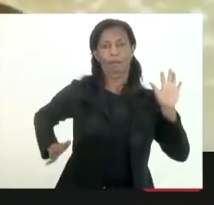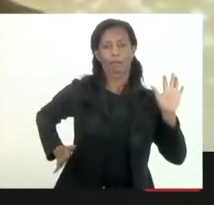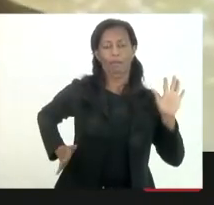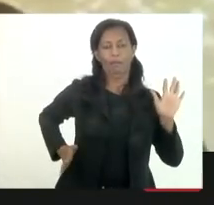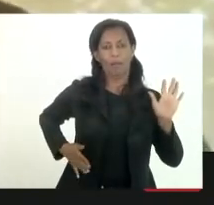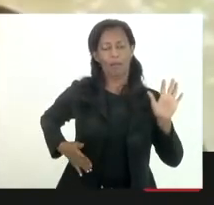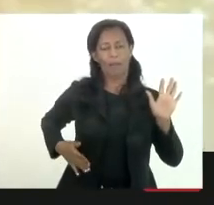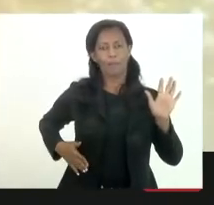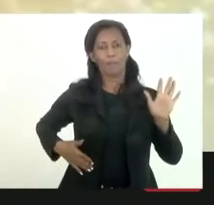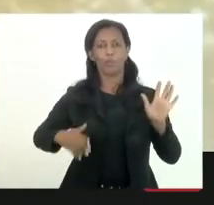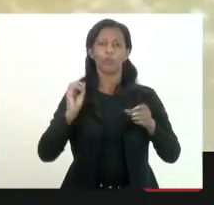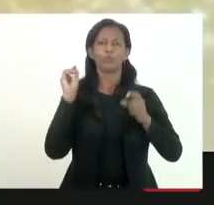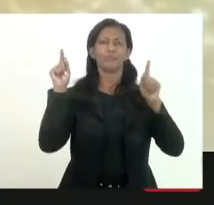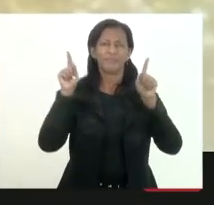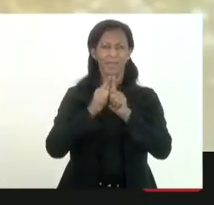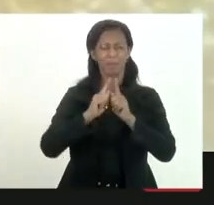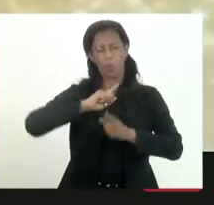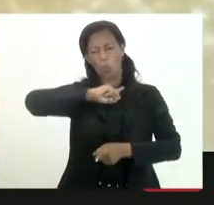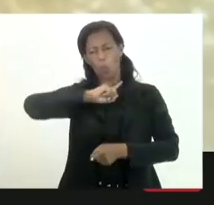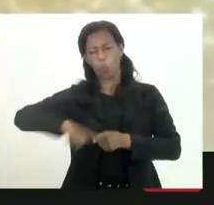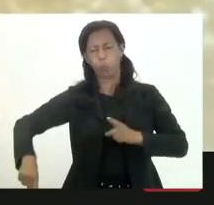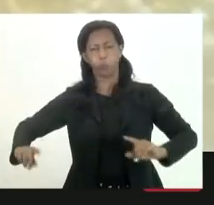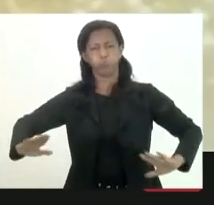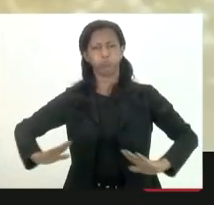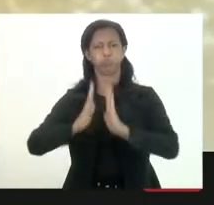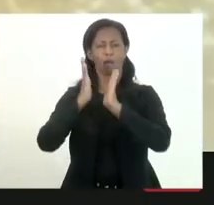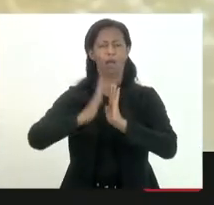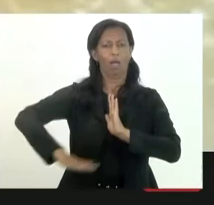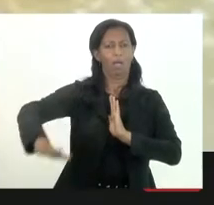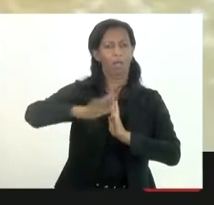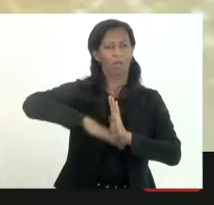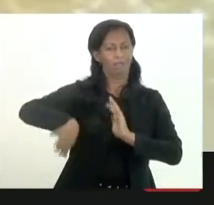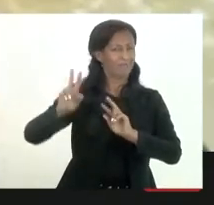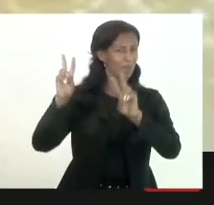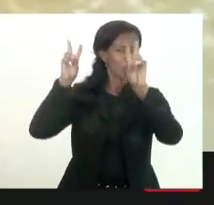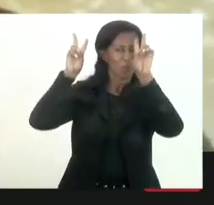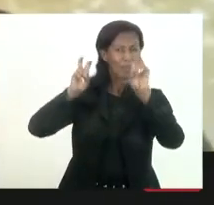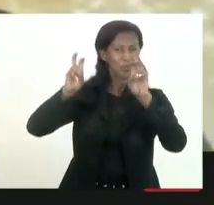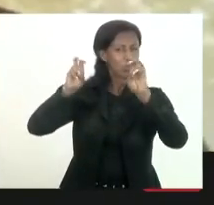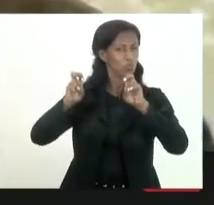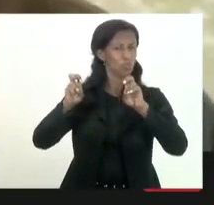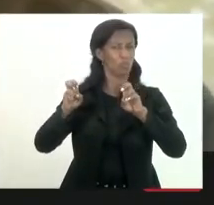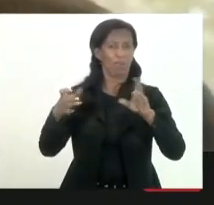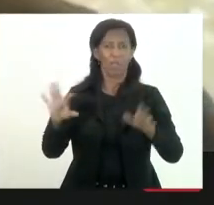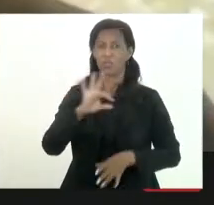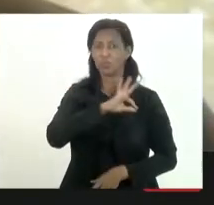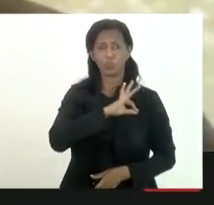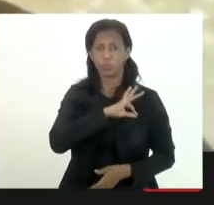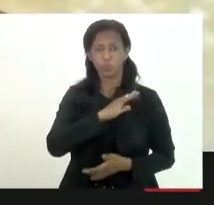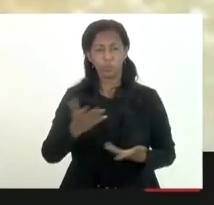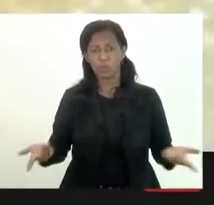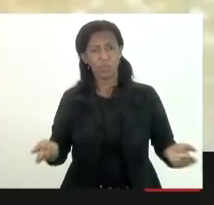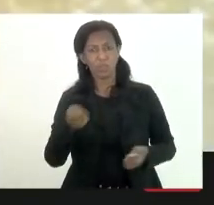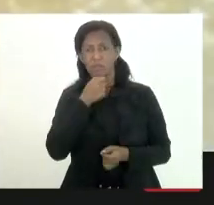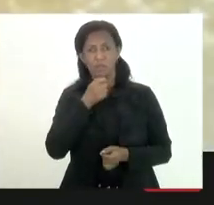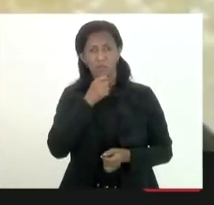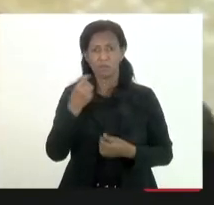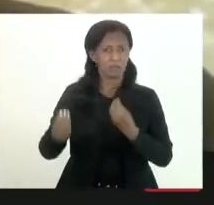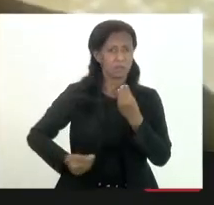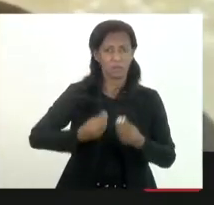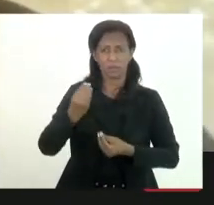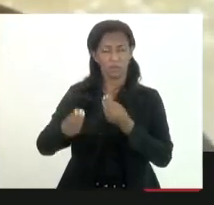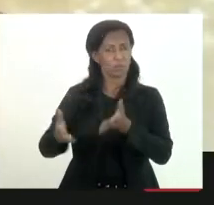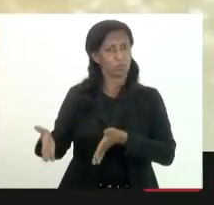ter. Esse assunto é um assunto, eu acho que de polícia, não tem outra saída, porque não